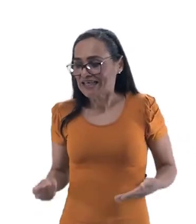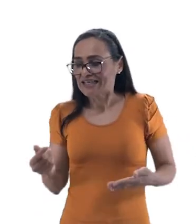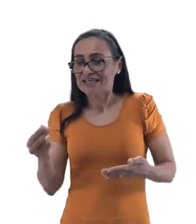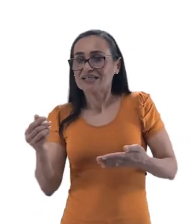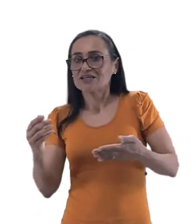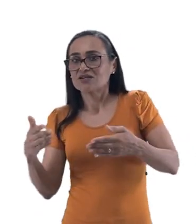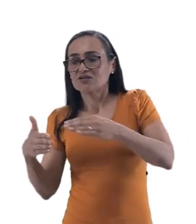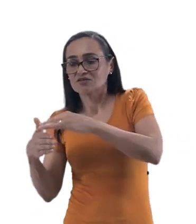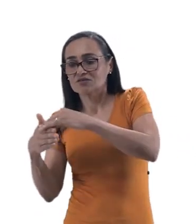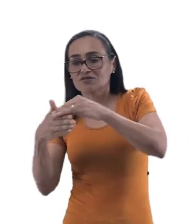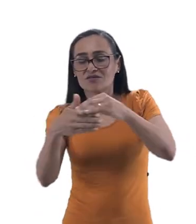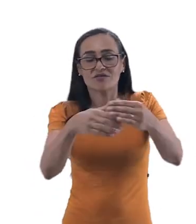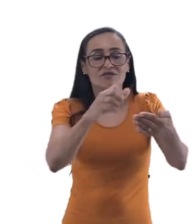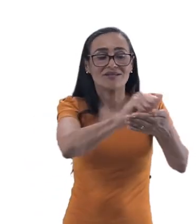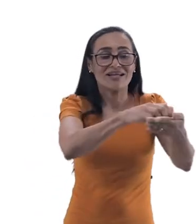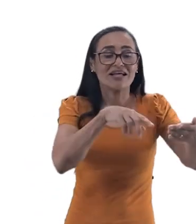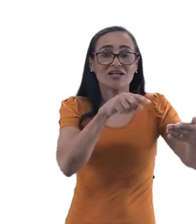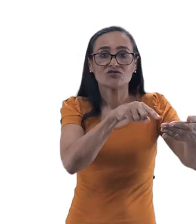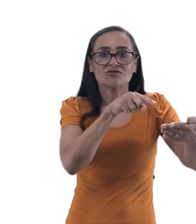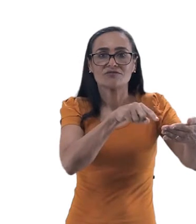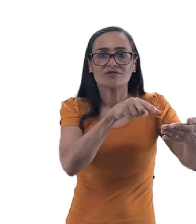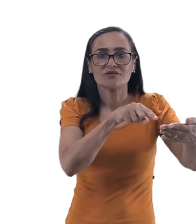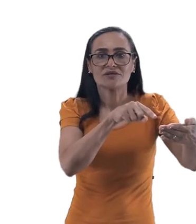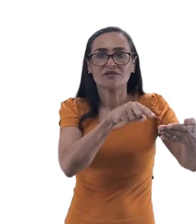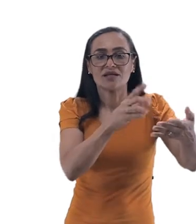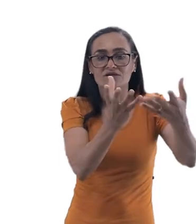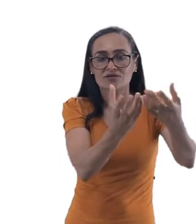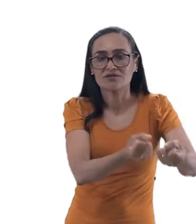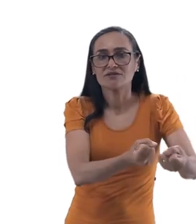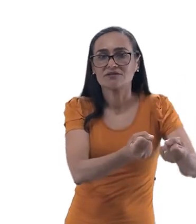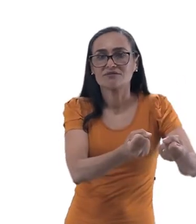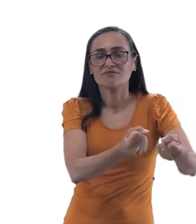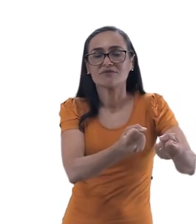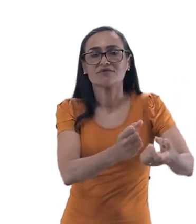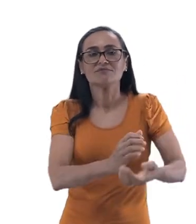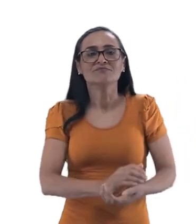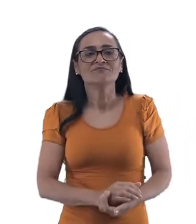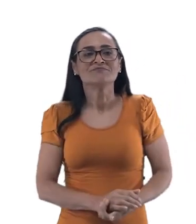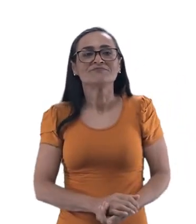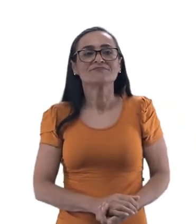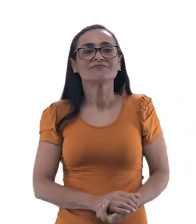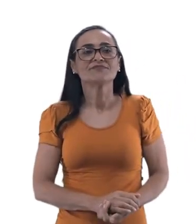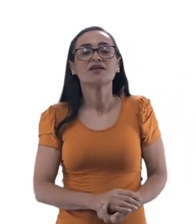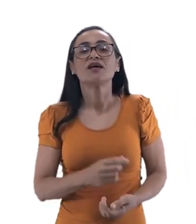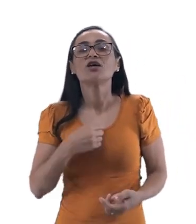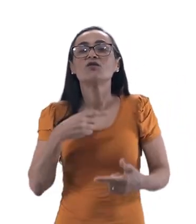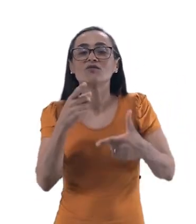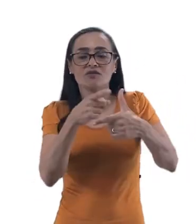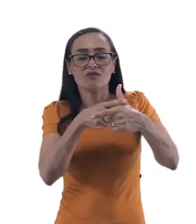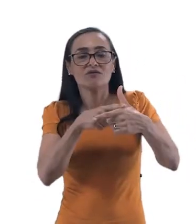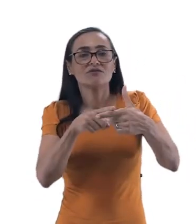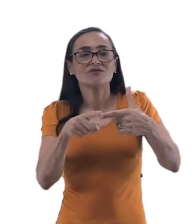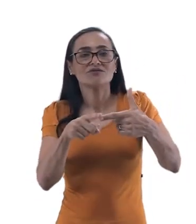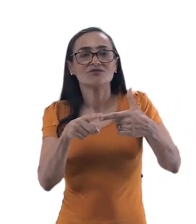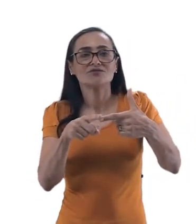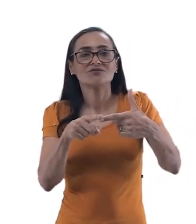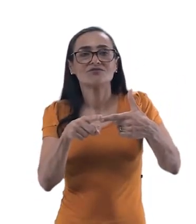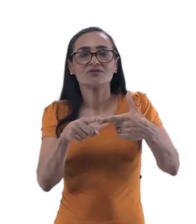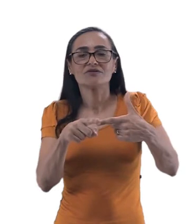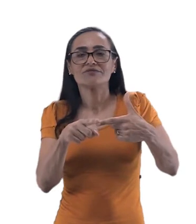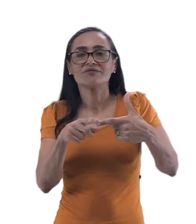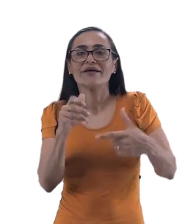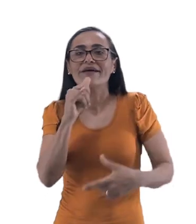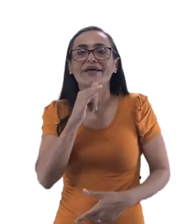esse recurso para a atividade receber, eu divido